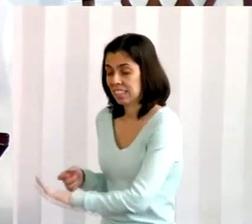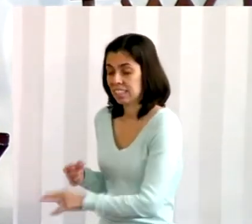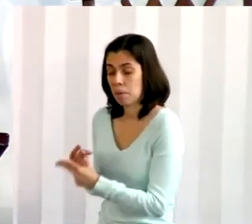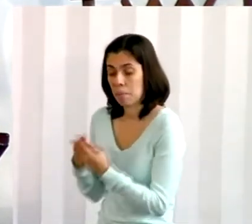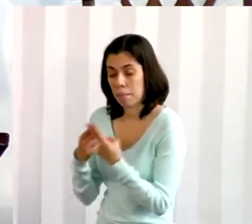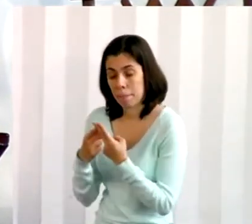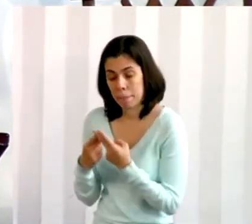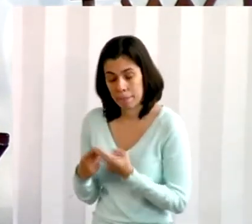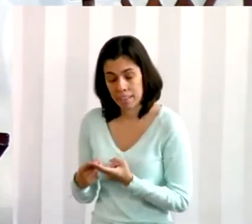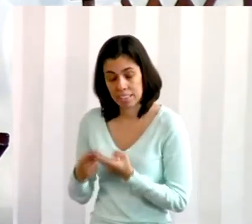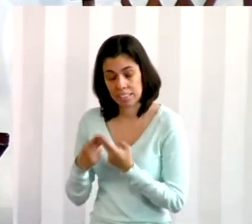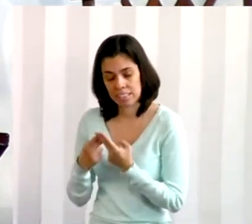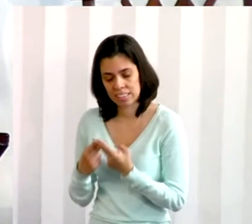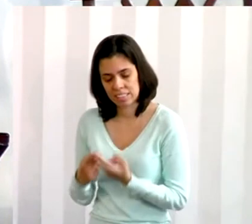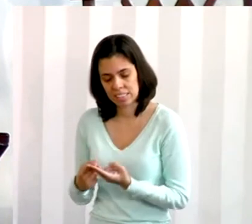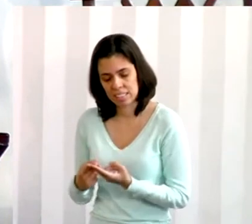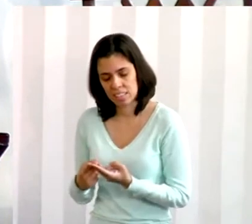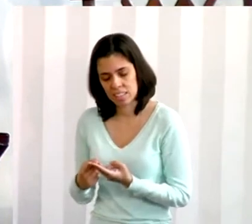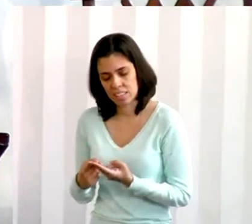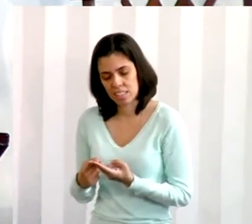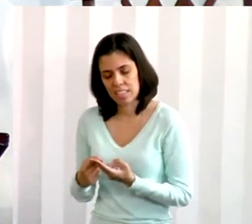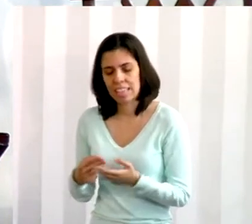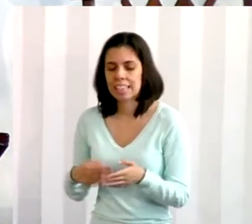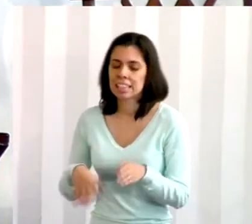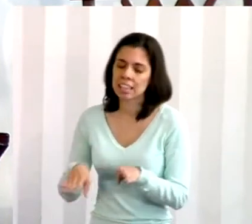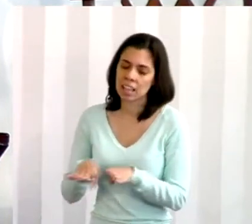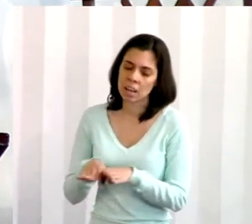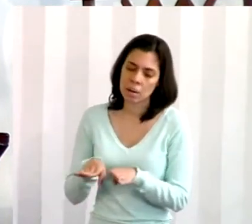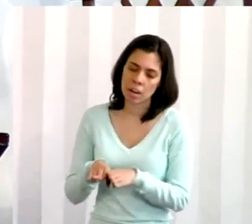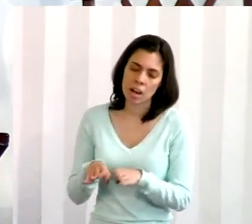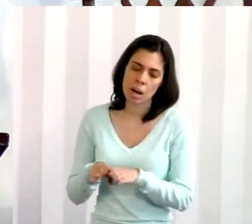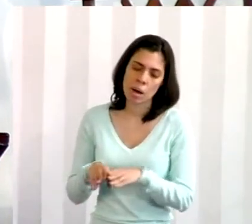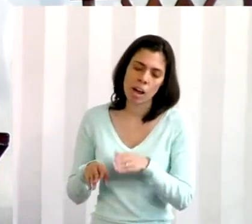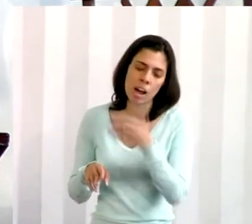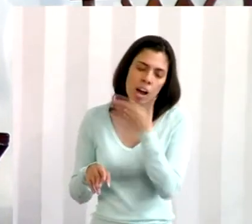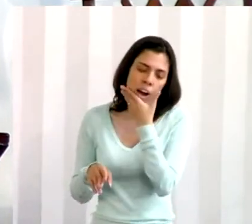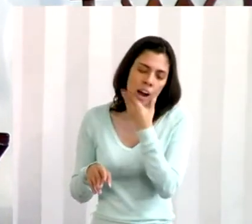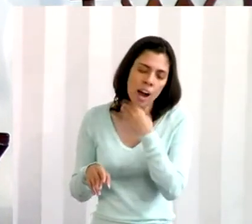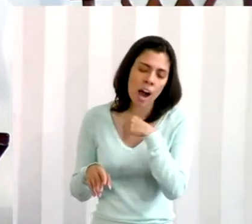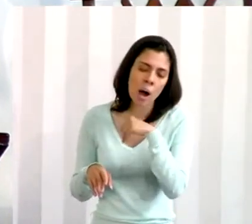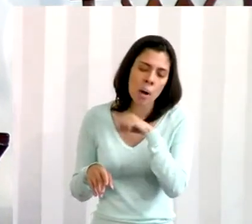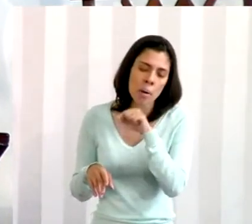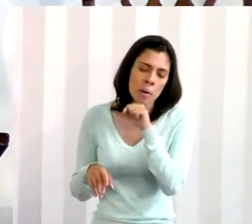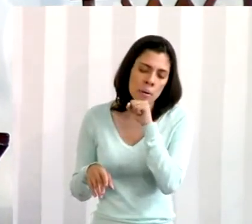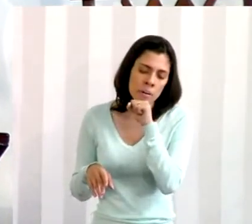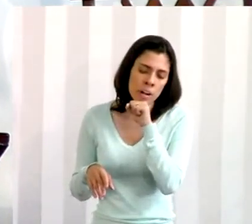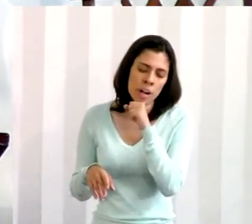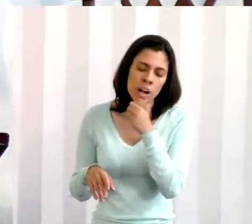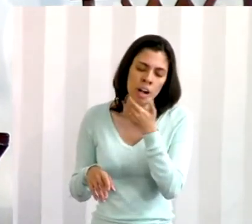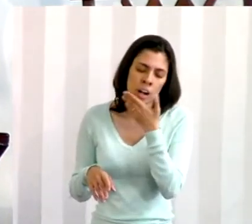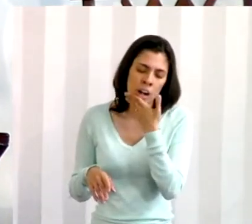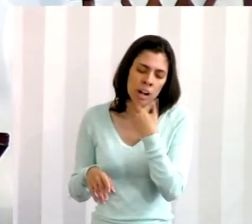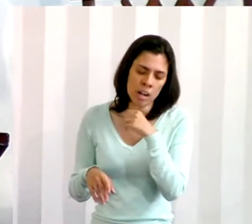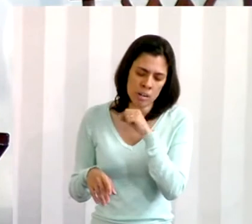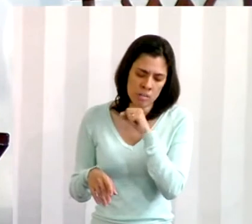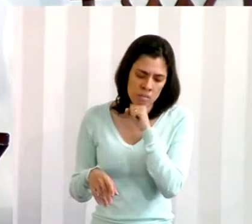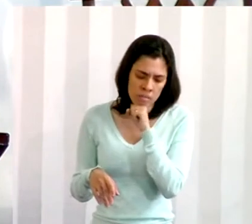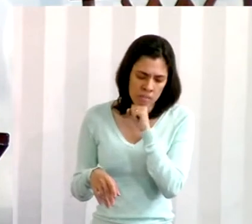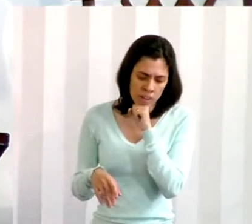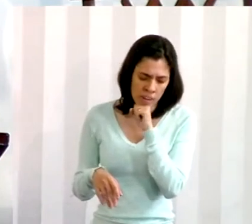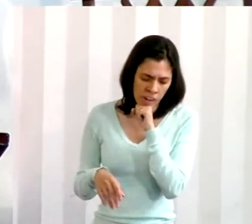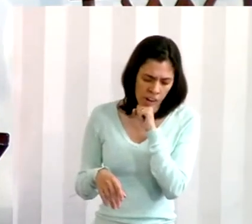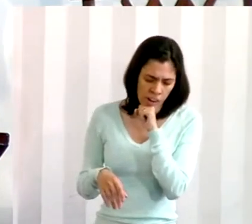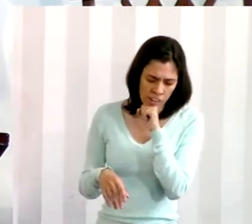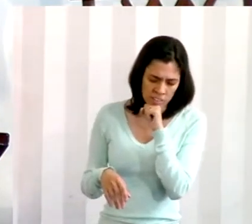paciência, e dá também aos pais a paciência para com as crianças. Ajuda-nos a